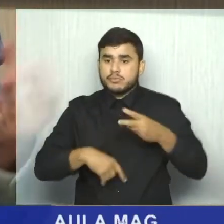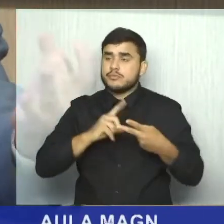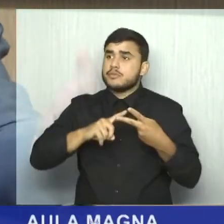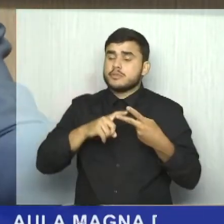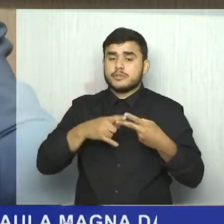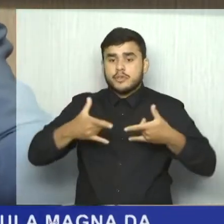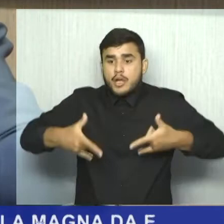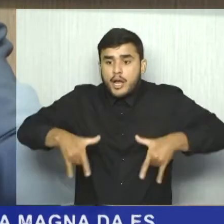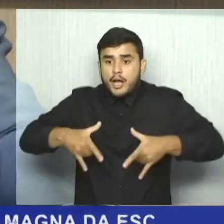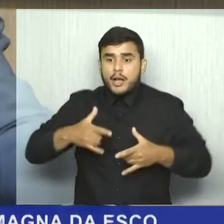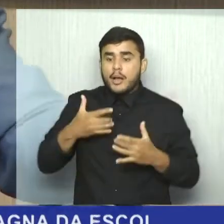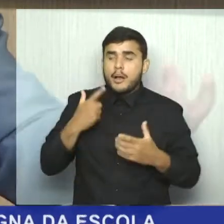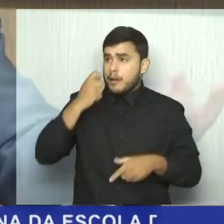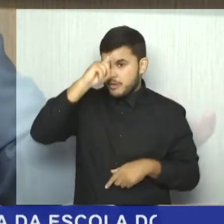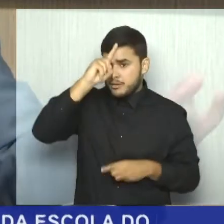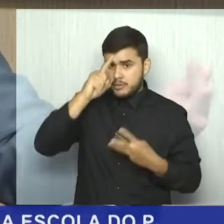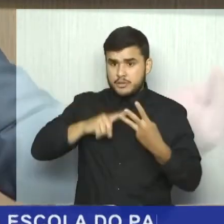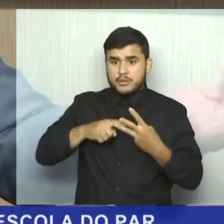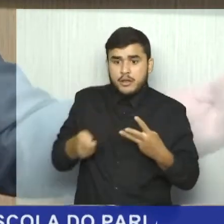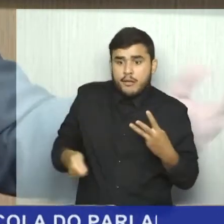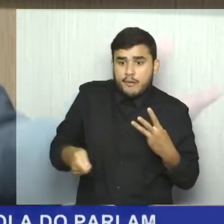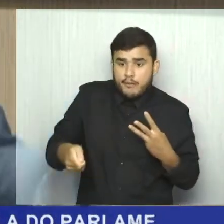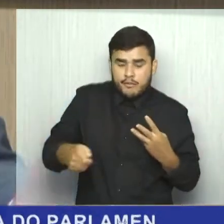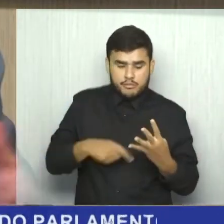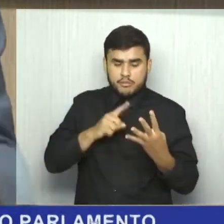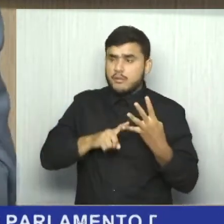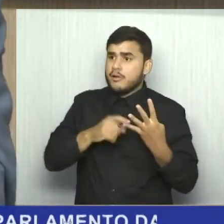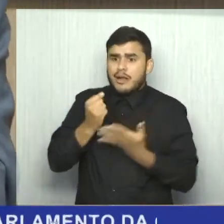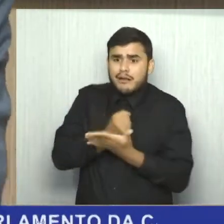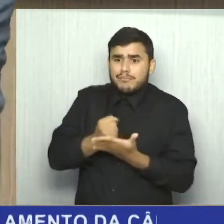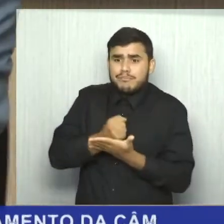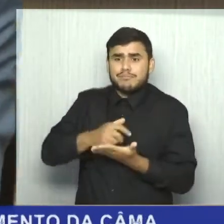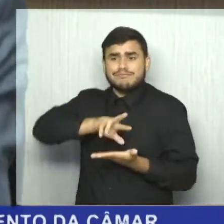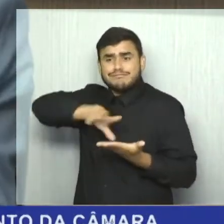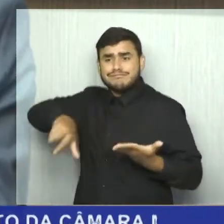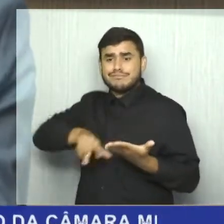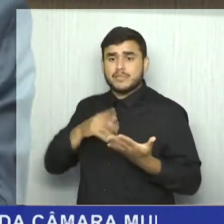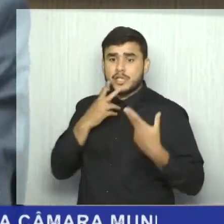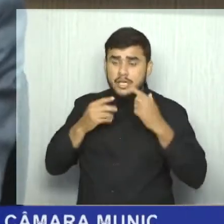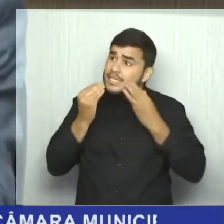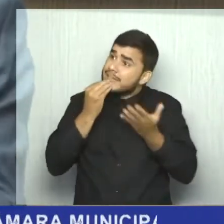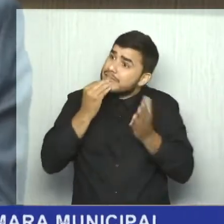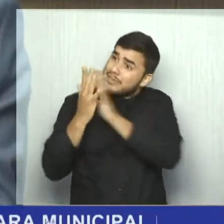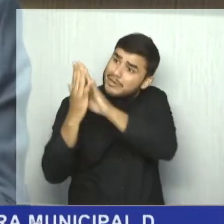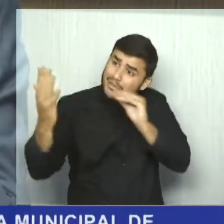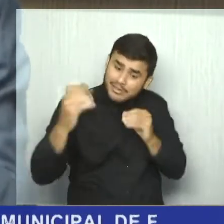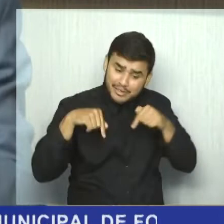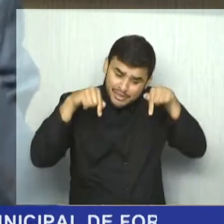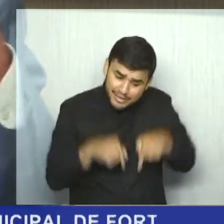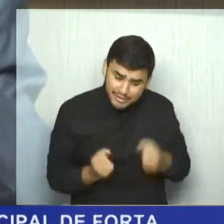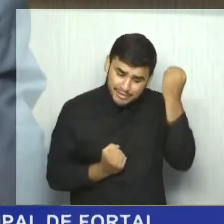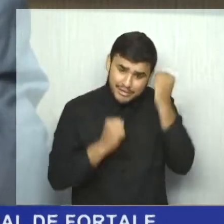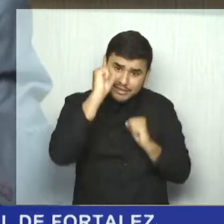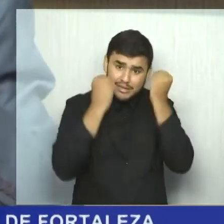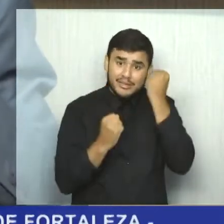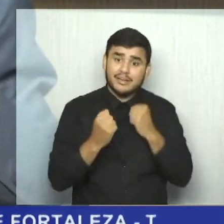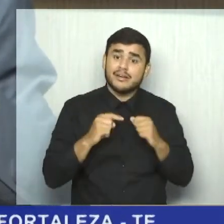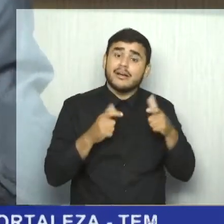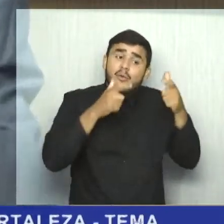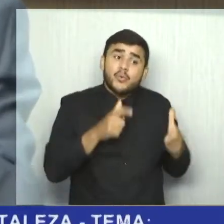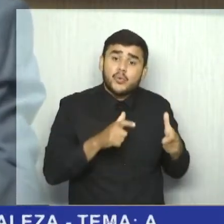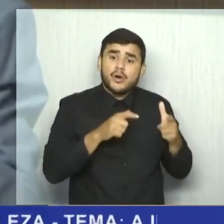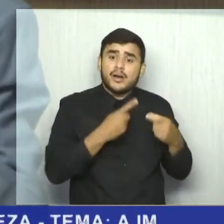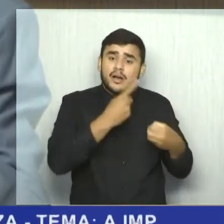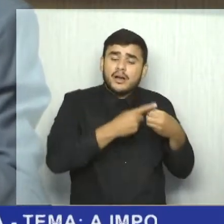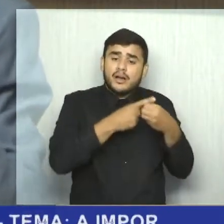sabe, bengala, fármacos, tudo, coisa que a gente, com copiar, colar, com patente vencida, a gente faz lá em Caucaia,